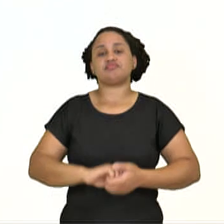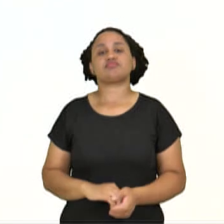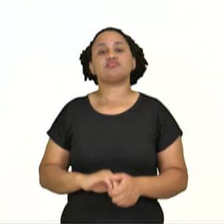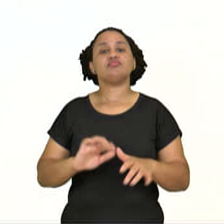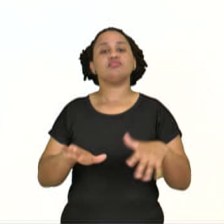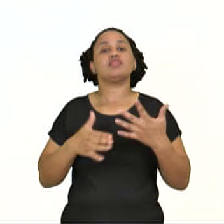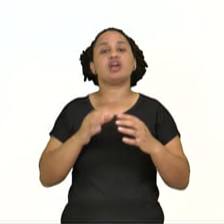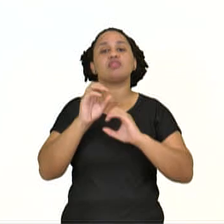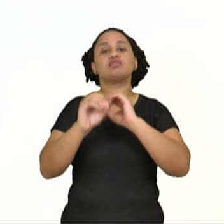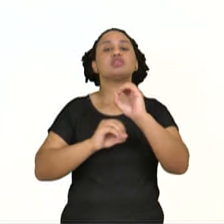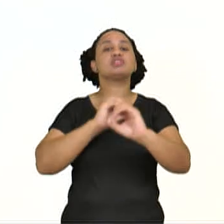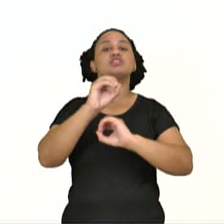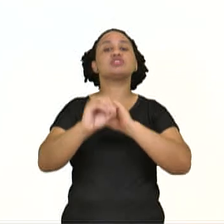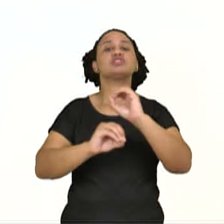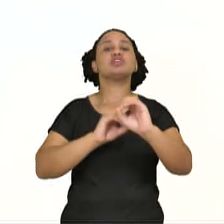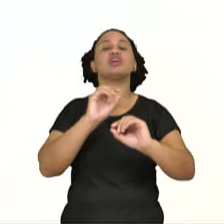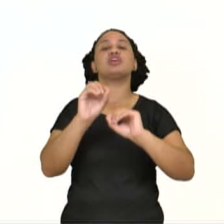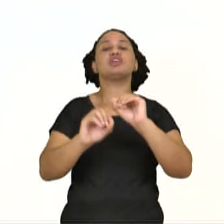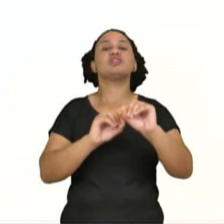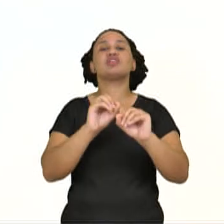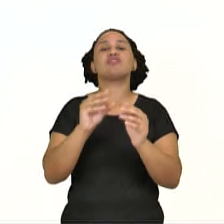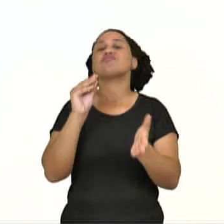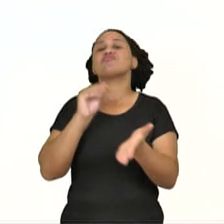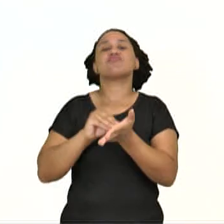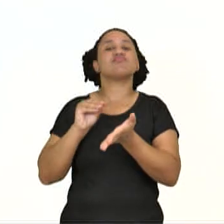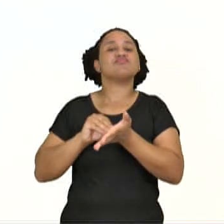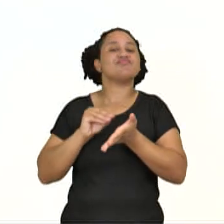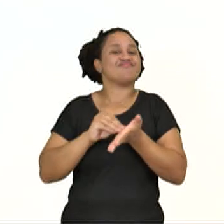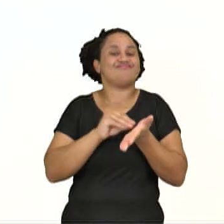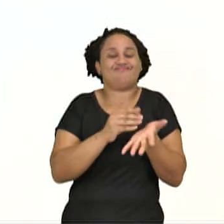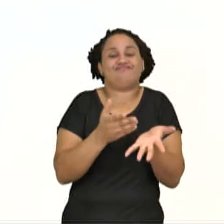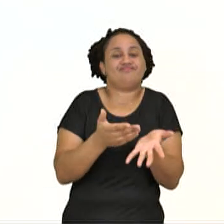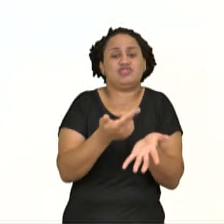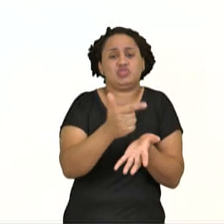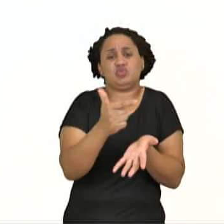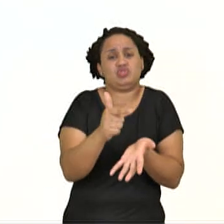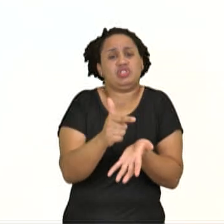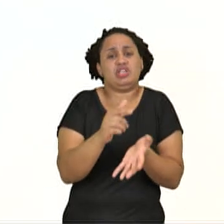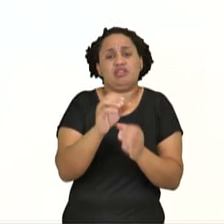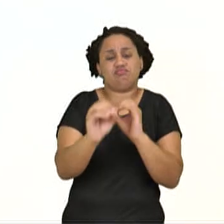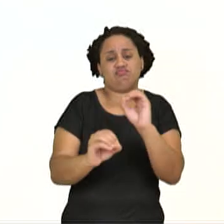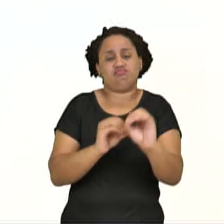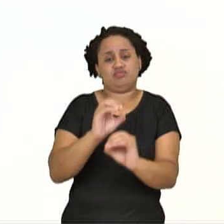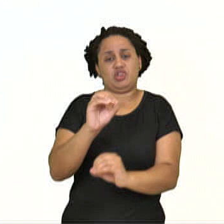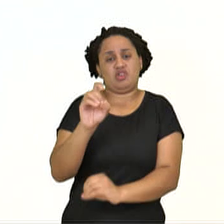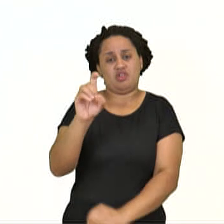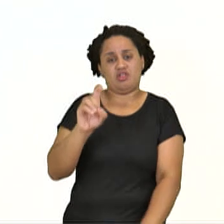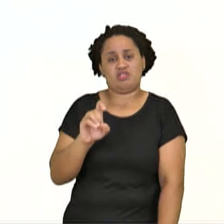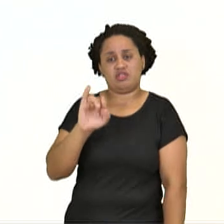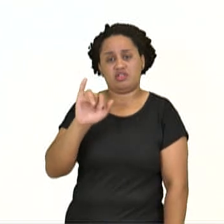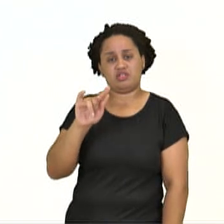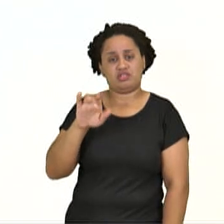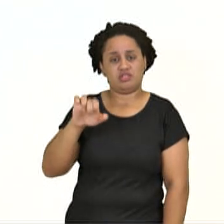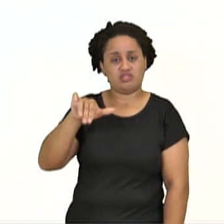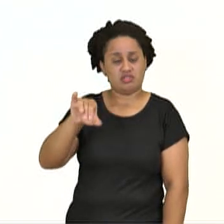era ausente. Infelizmente, não tinha esse ar, esse oxigênio para se respirar. Então, animais e